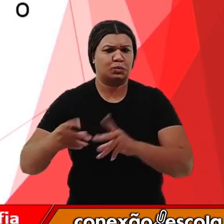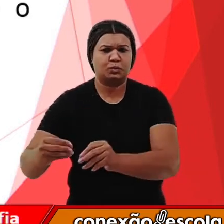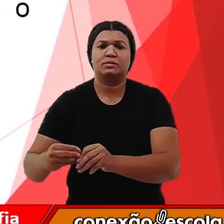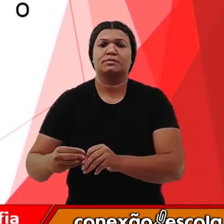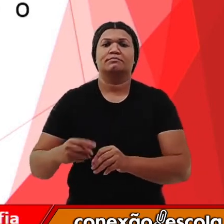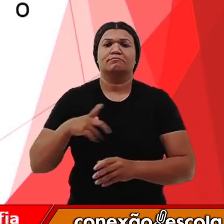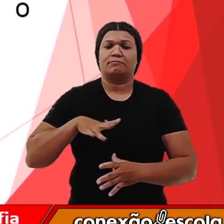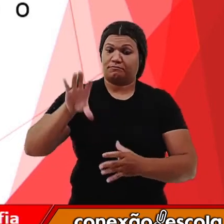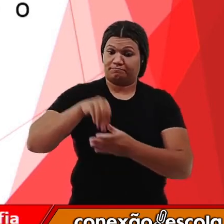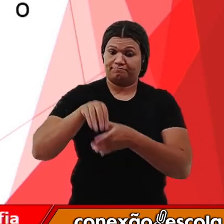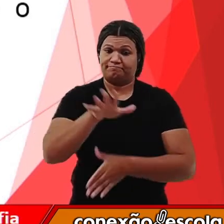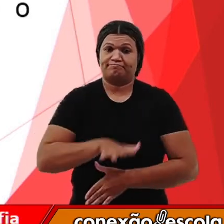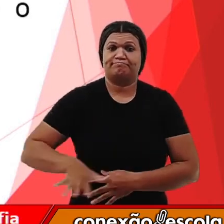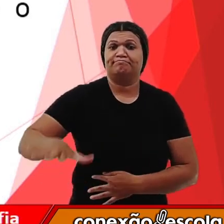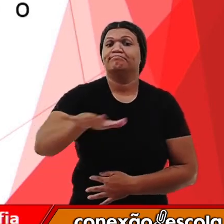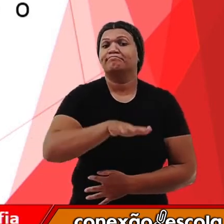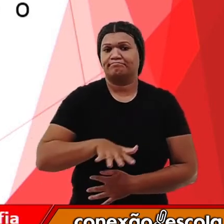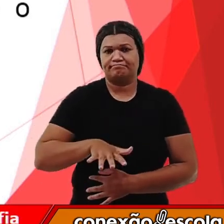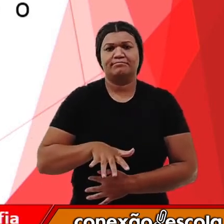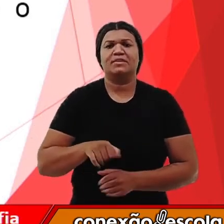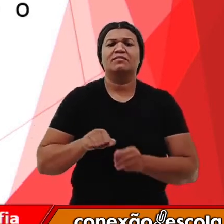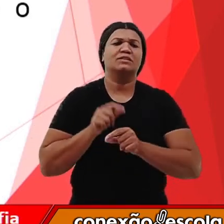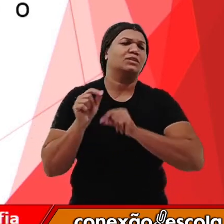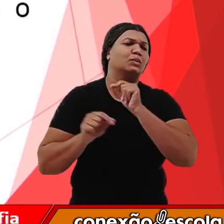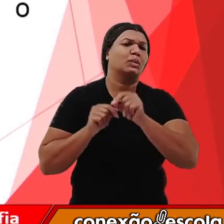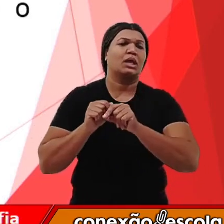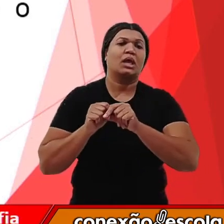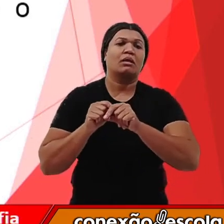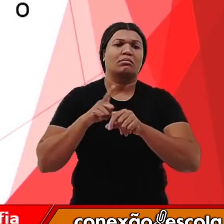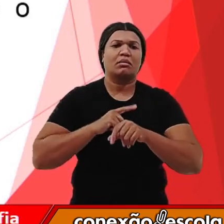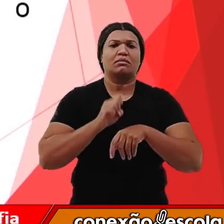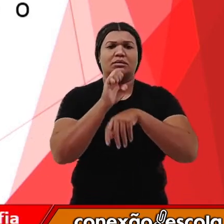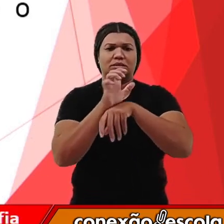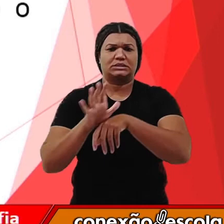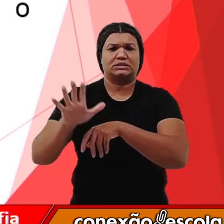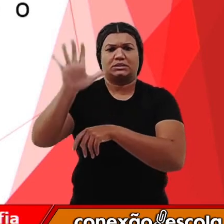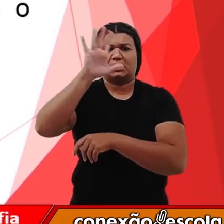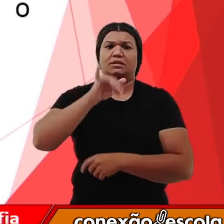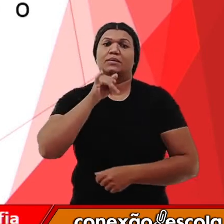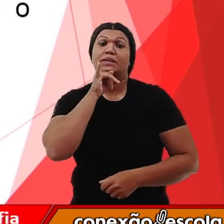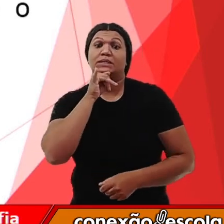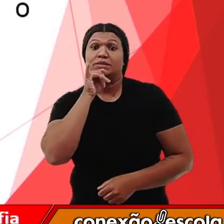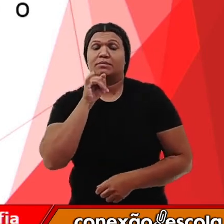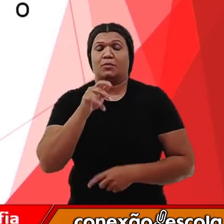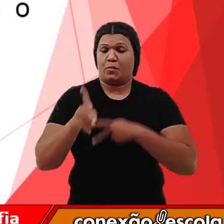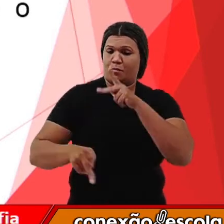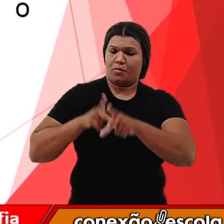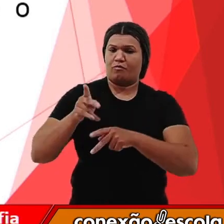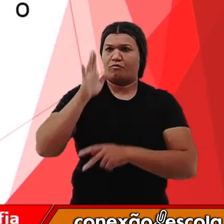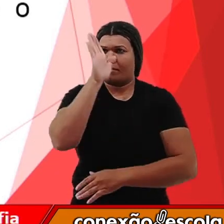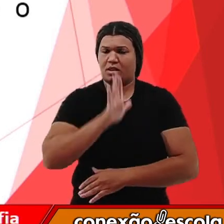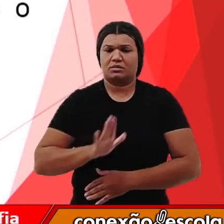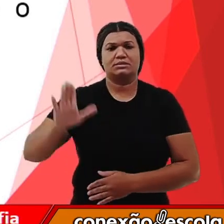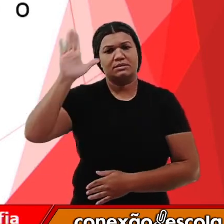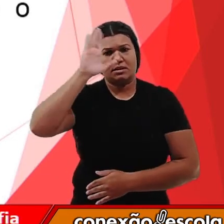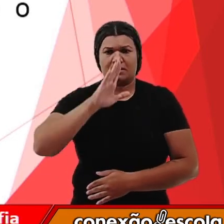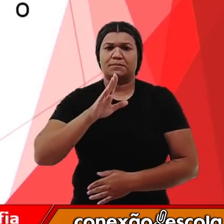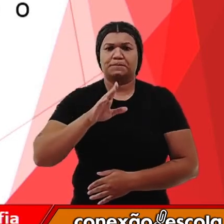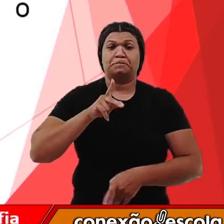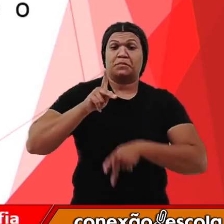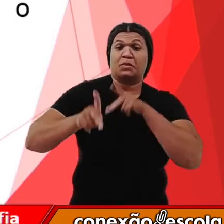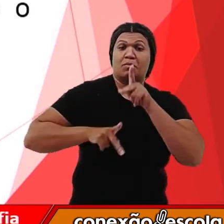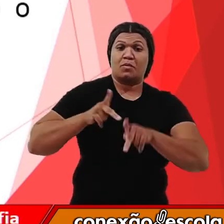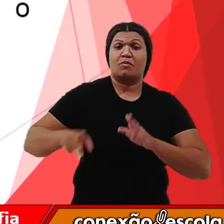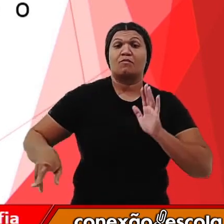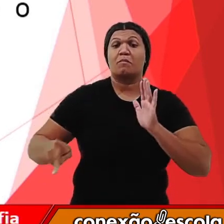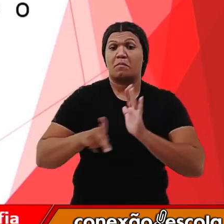habitam um território, formando aí o Estado, como por exemplo o povo brasileiro, o povo chinês ou o